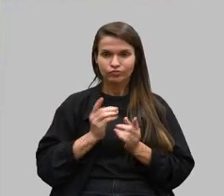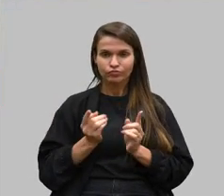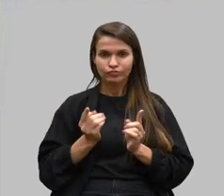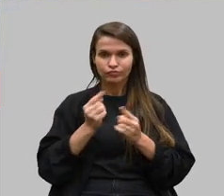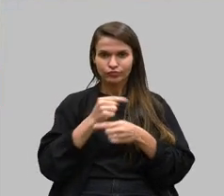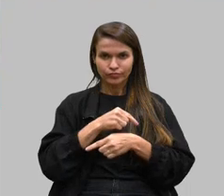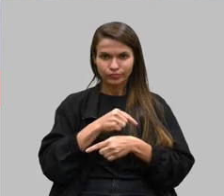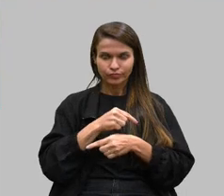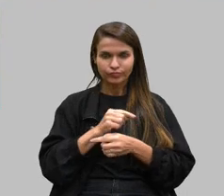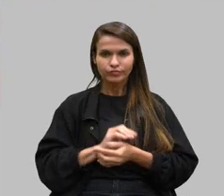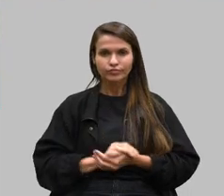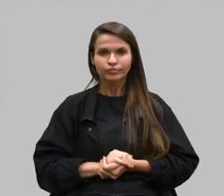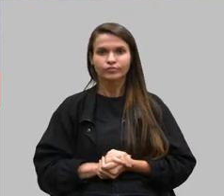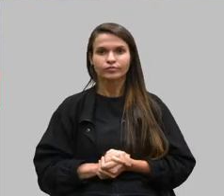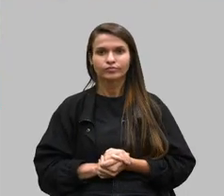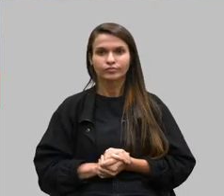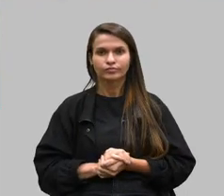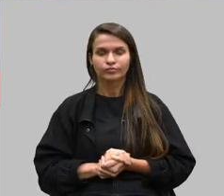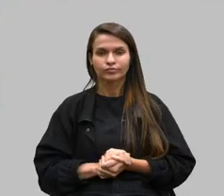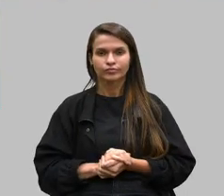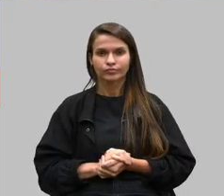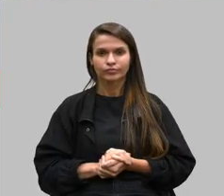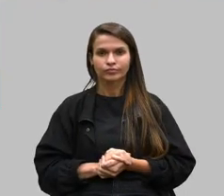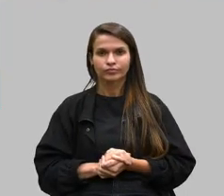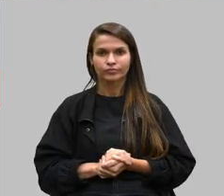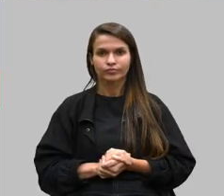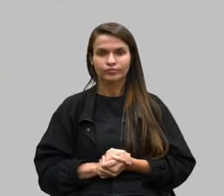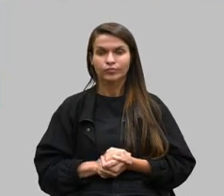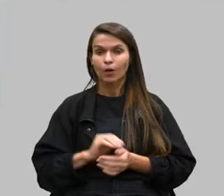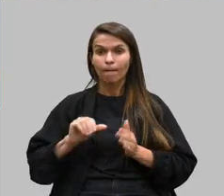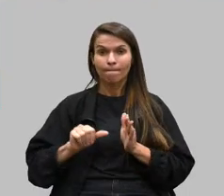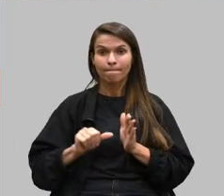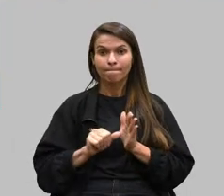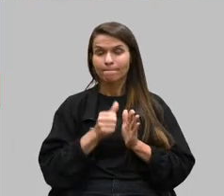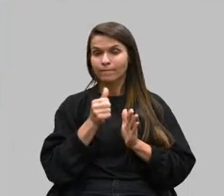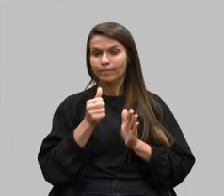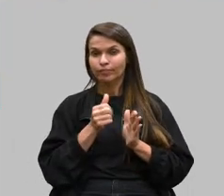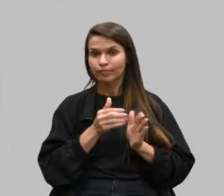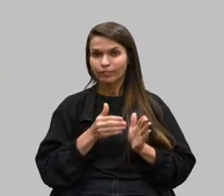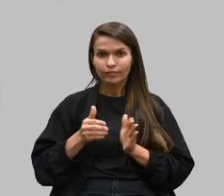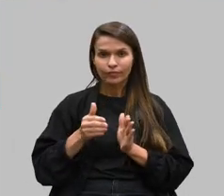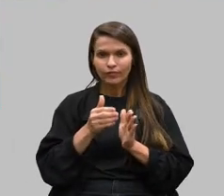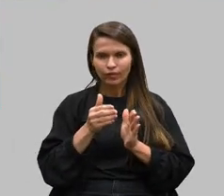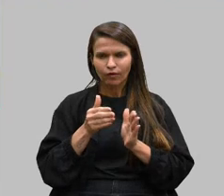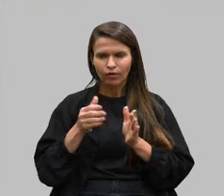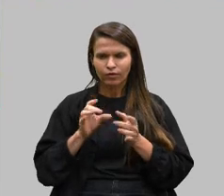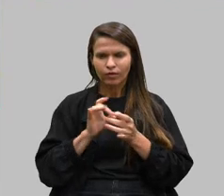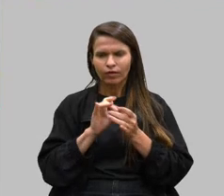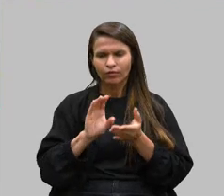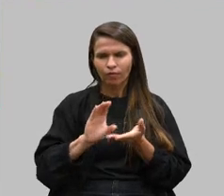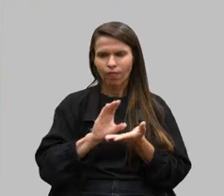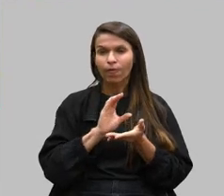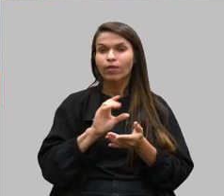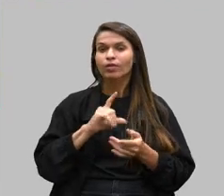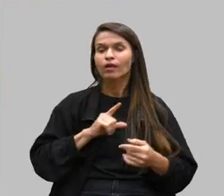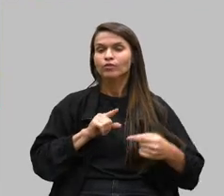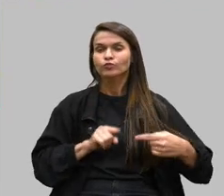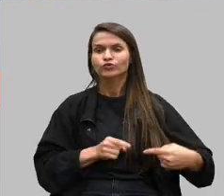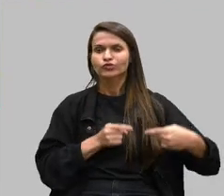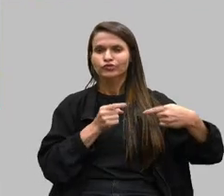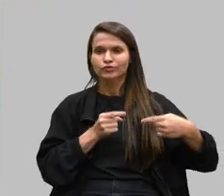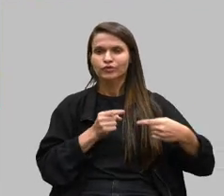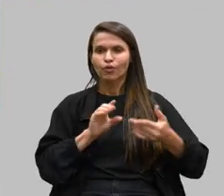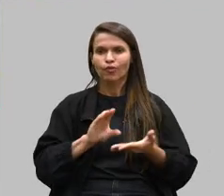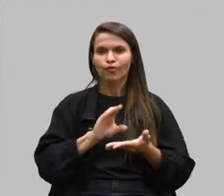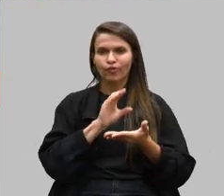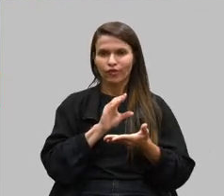cruzados a a a o primeiro caminho que é pelo orçamento ele tem um Desafio o recurso que